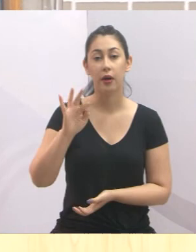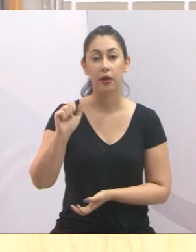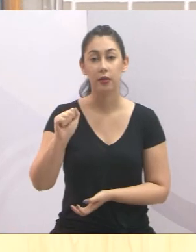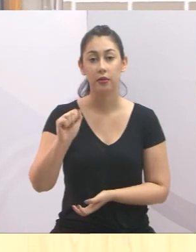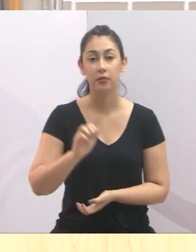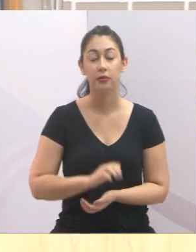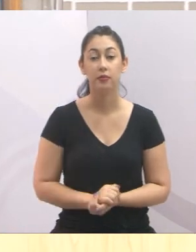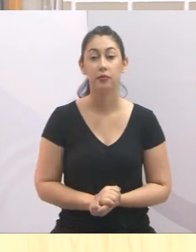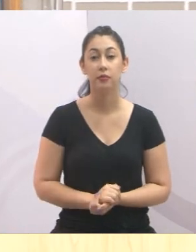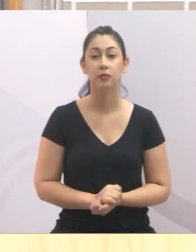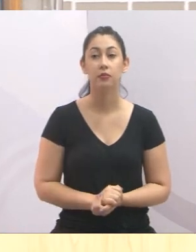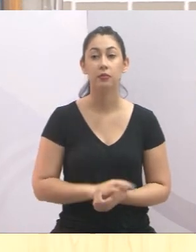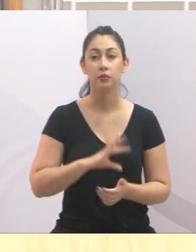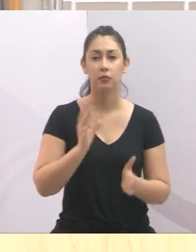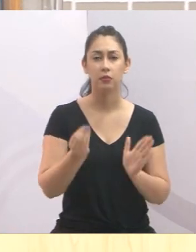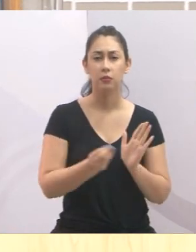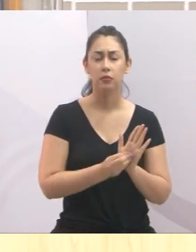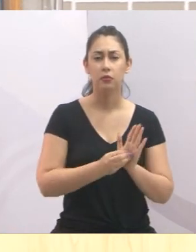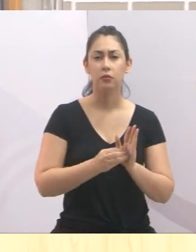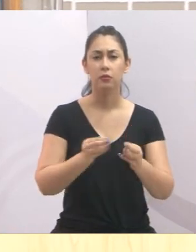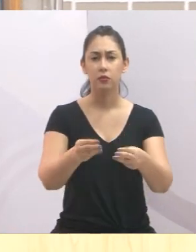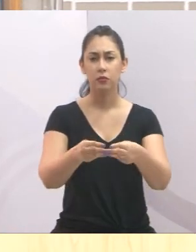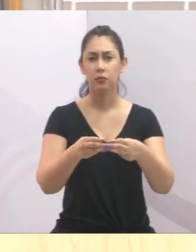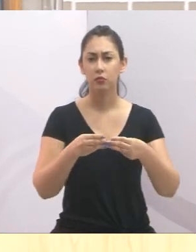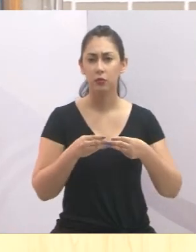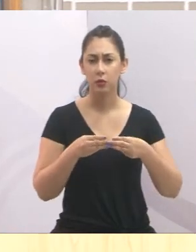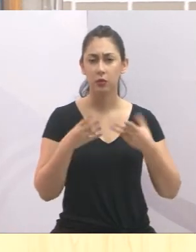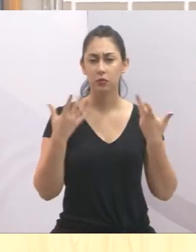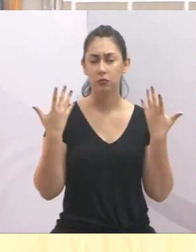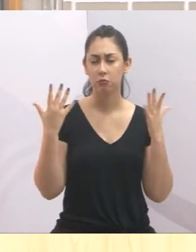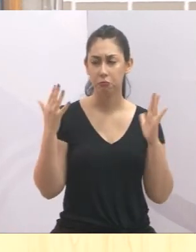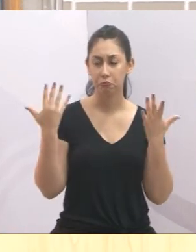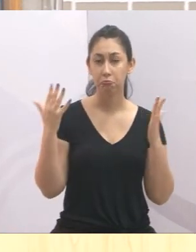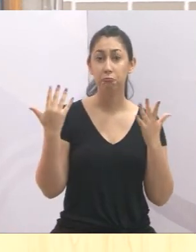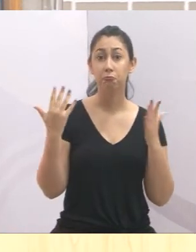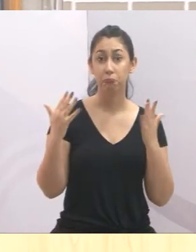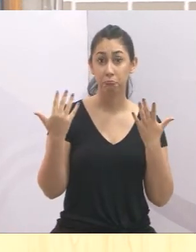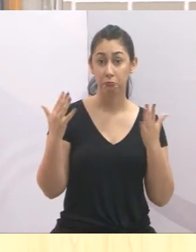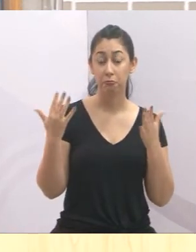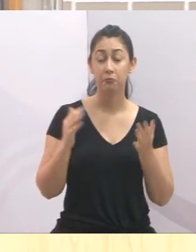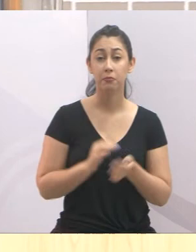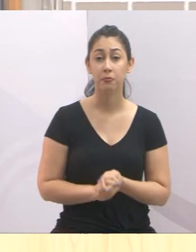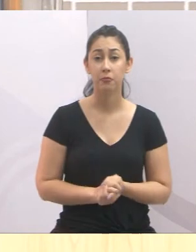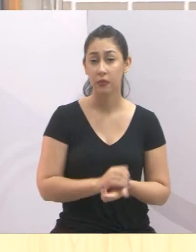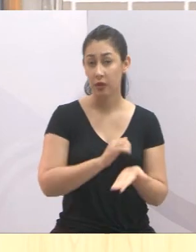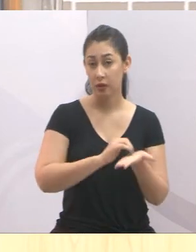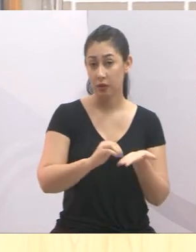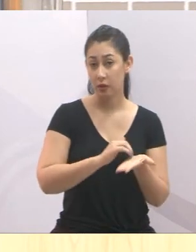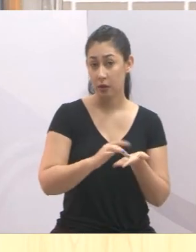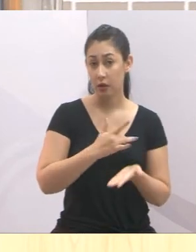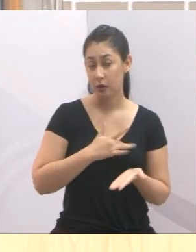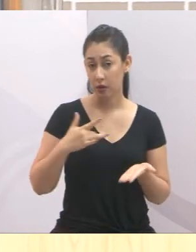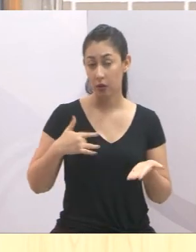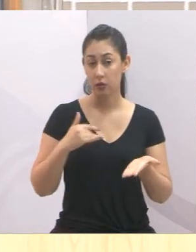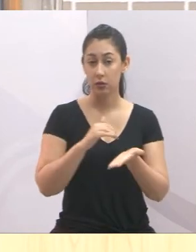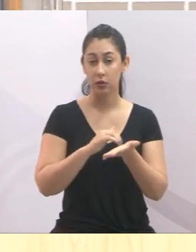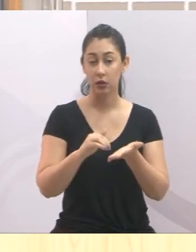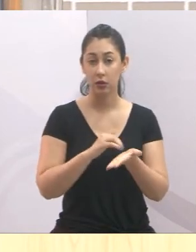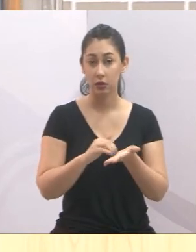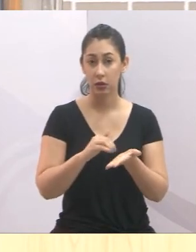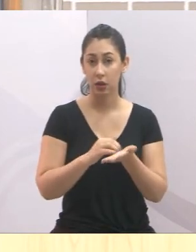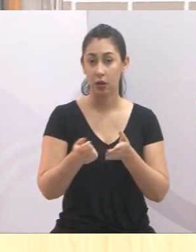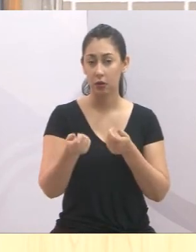sessão o registro de moção congratulatória à Secretaria de Saúde, à Secretaria de